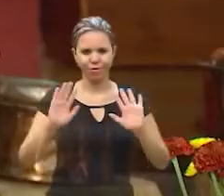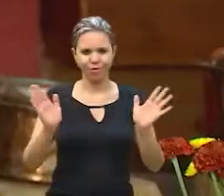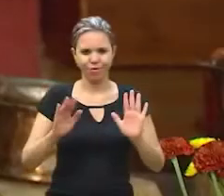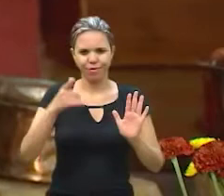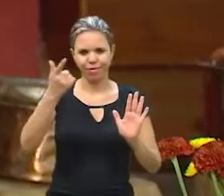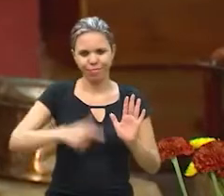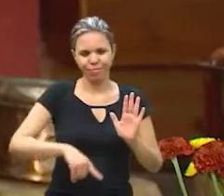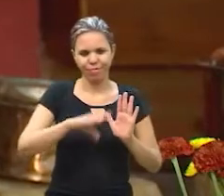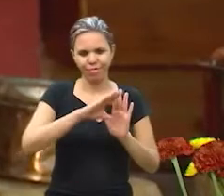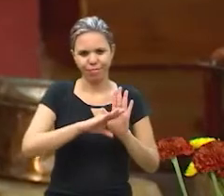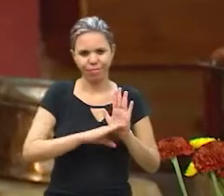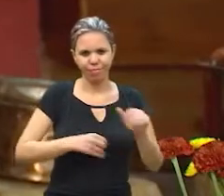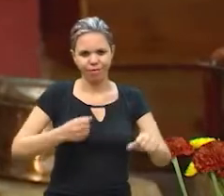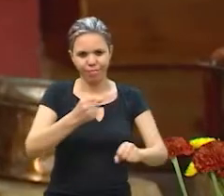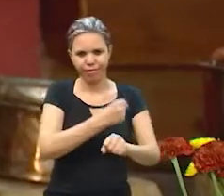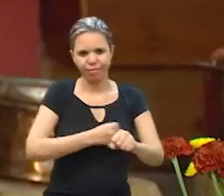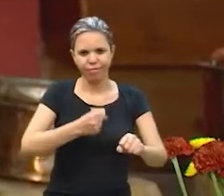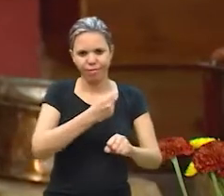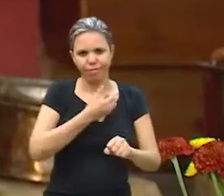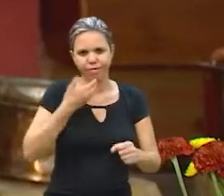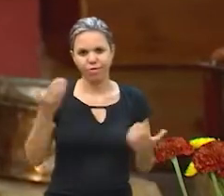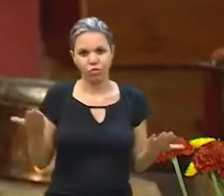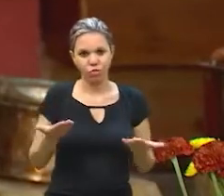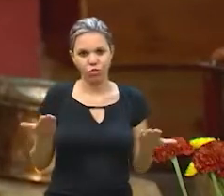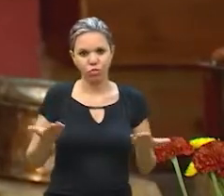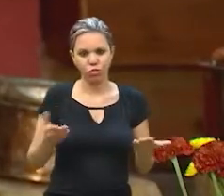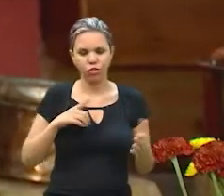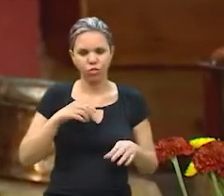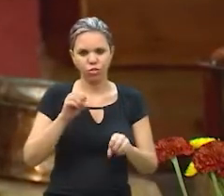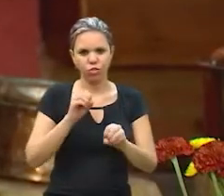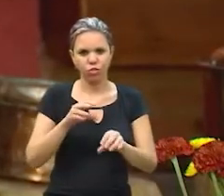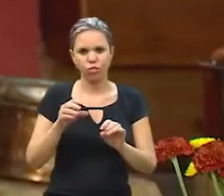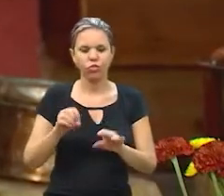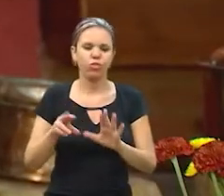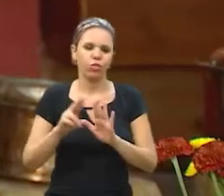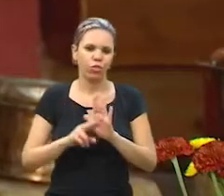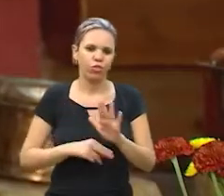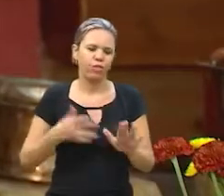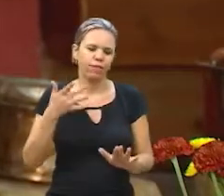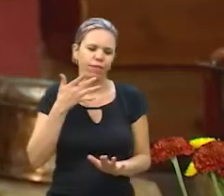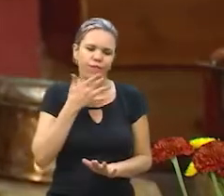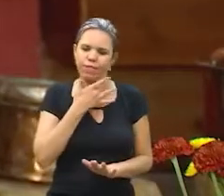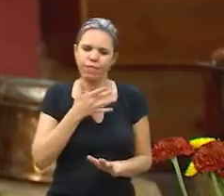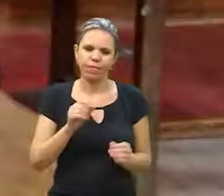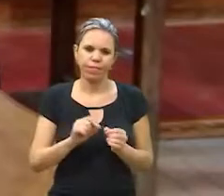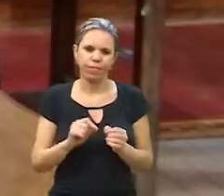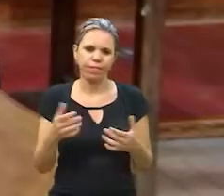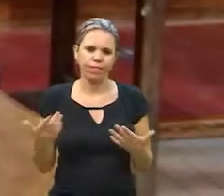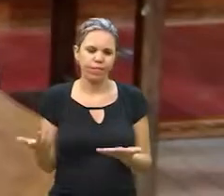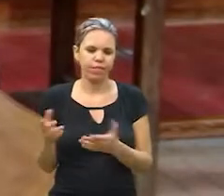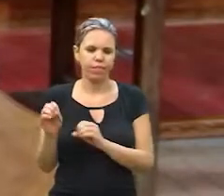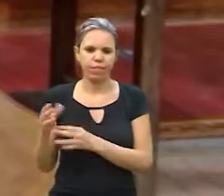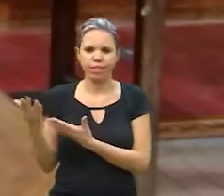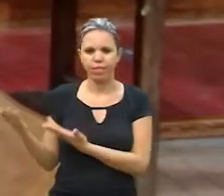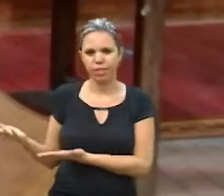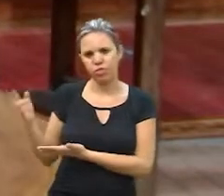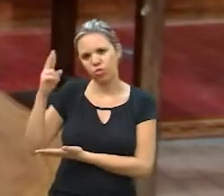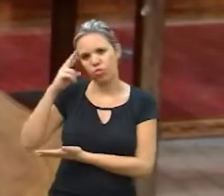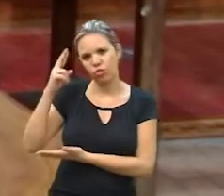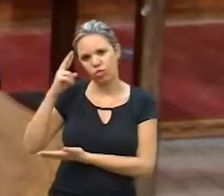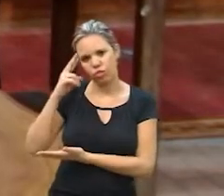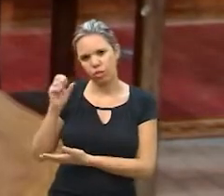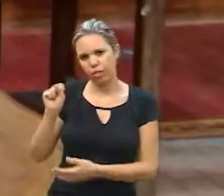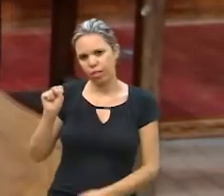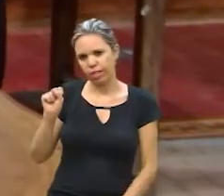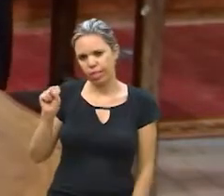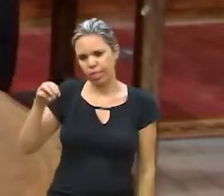Olá, mais uma edição do Cozinha Fácil e hoje tem receita gostosa e prática de fazer. Quem vai ensinar pra gente é o